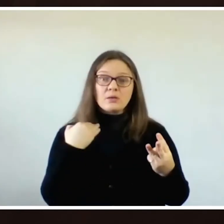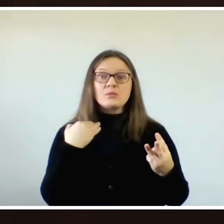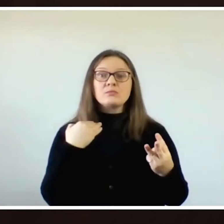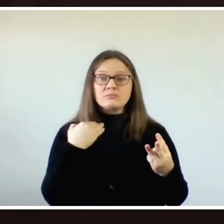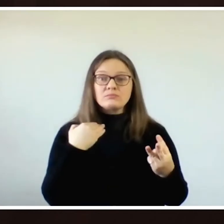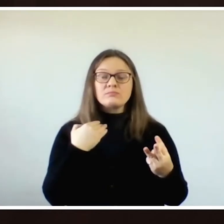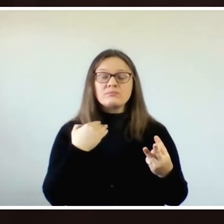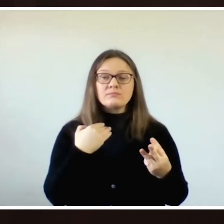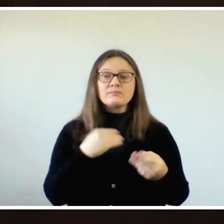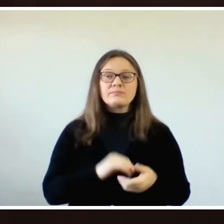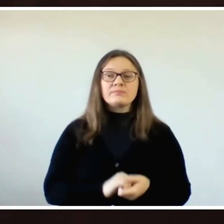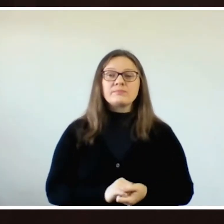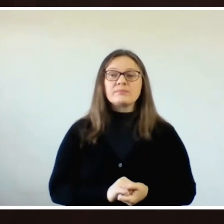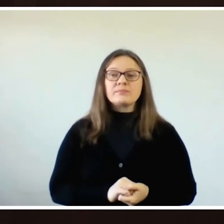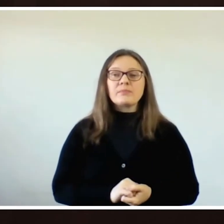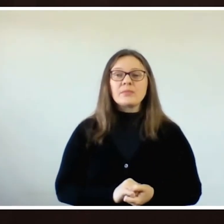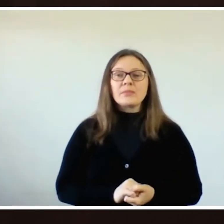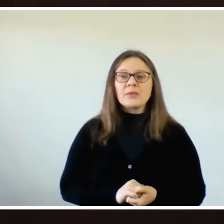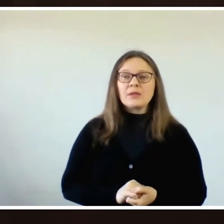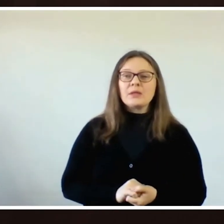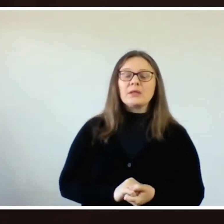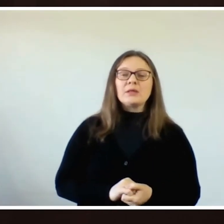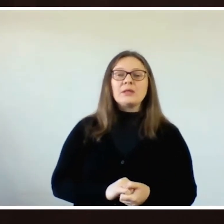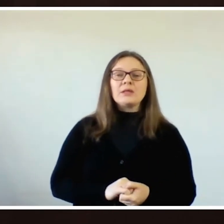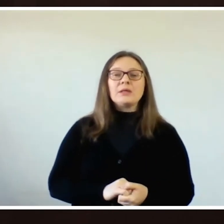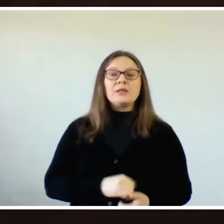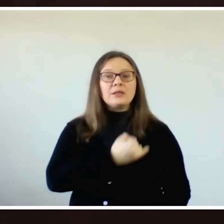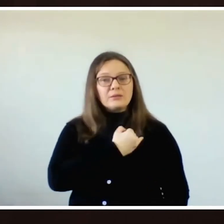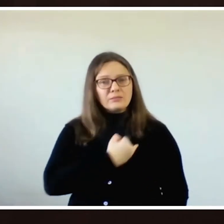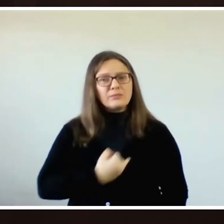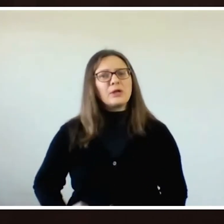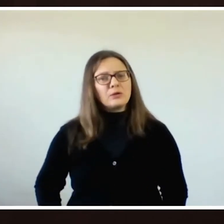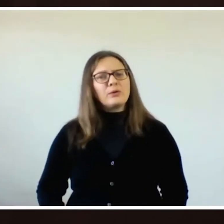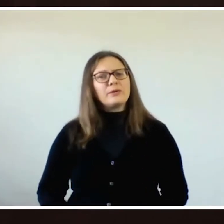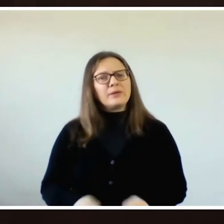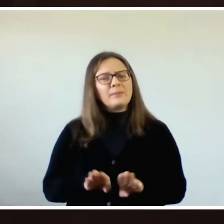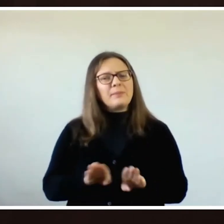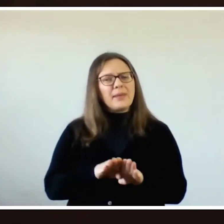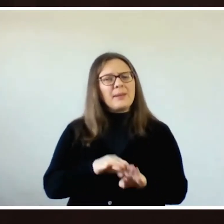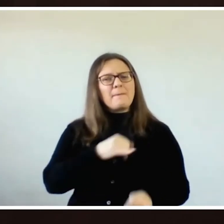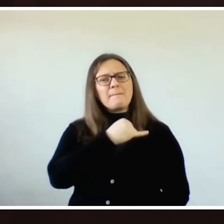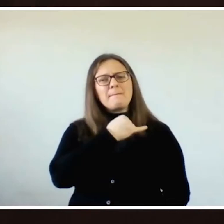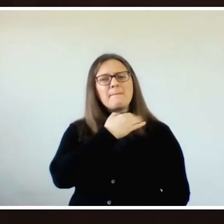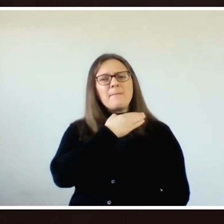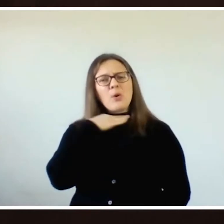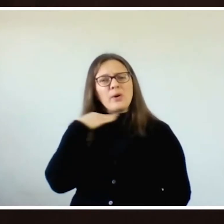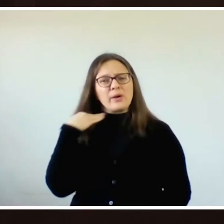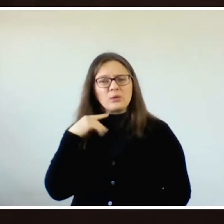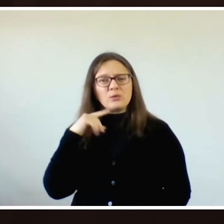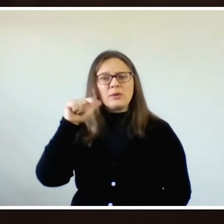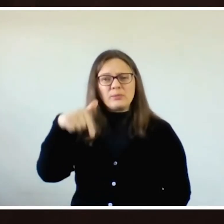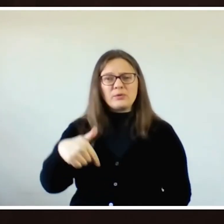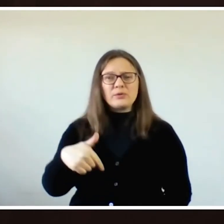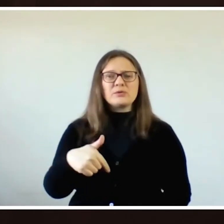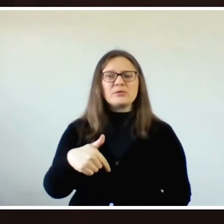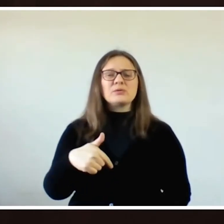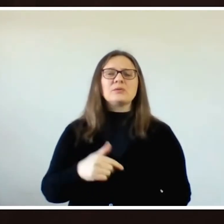E o próprio Constantino também morreu logo depois, no ano 26º do